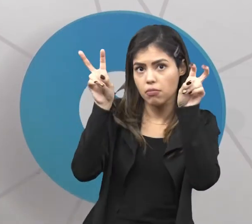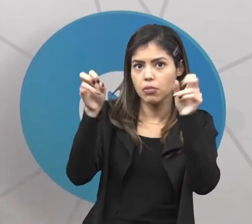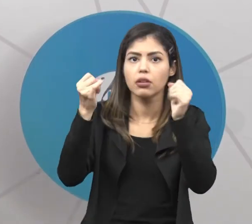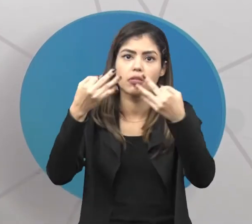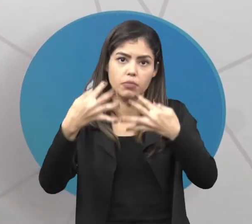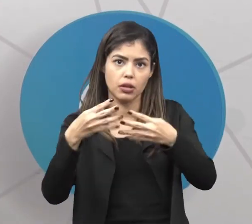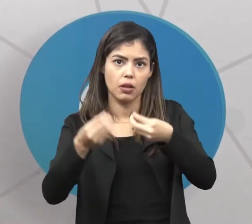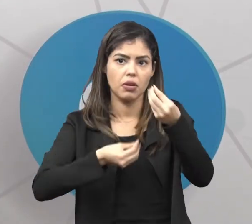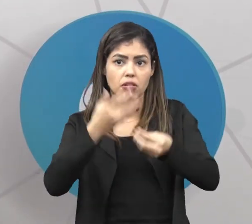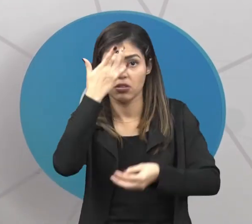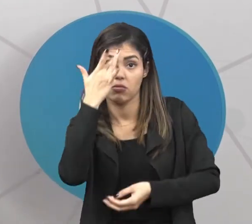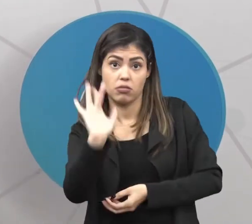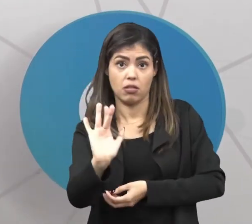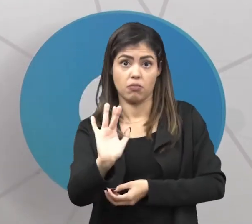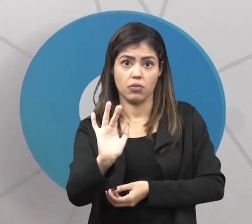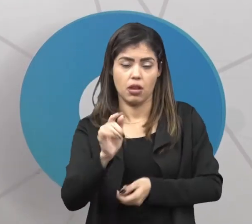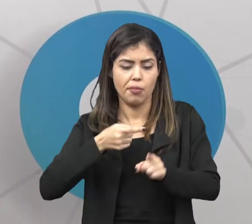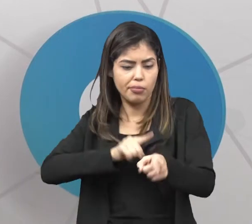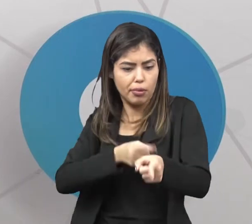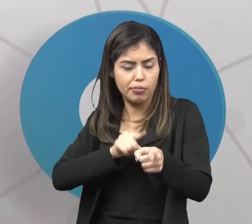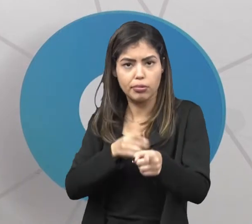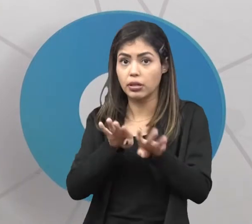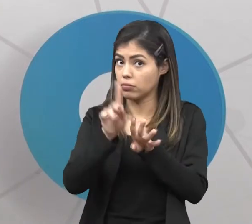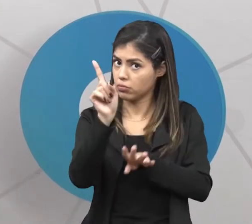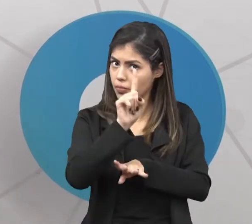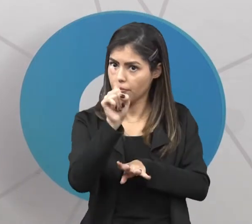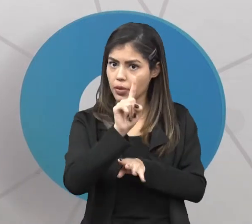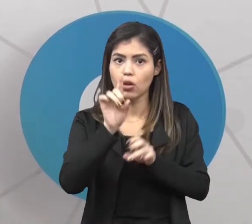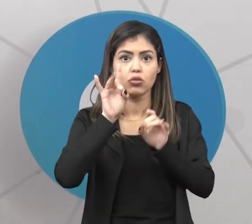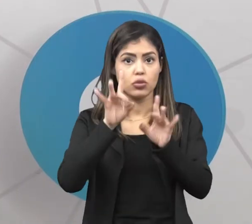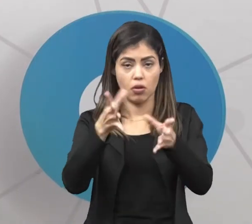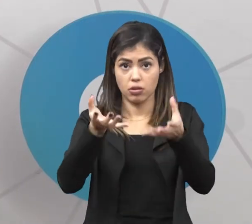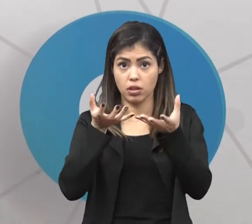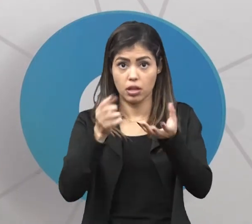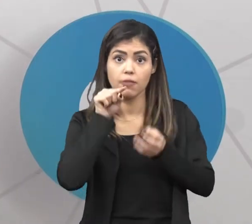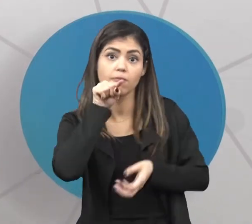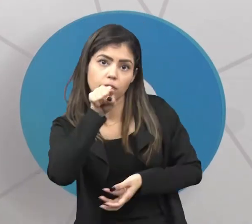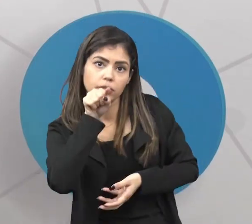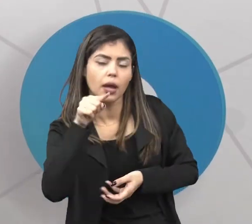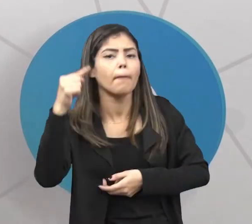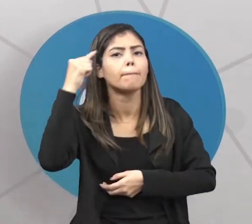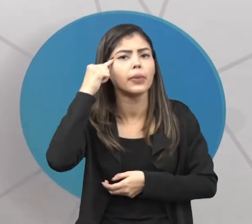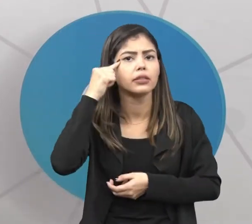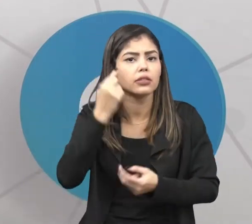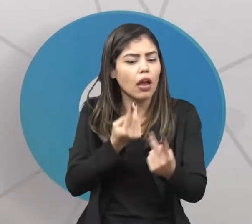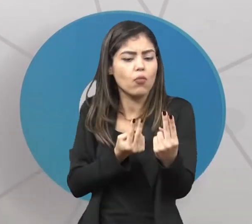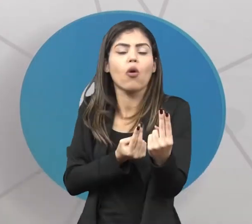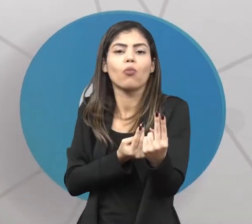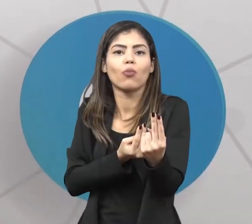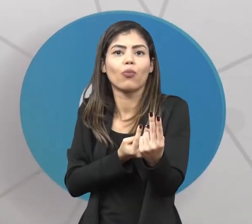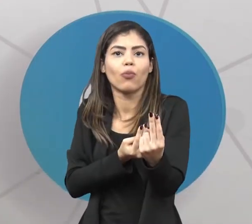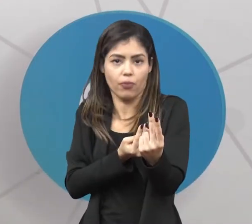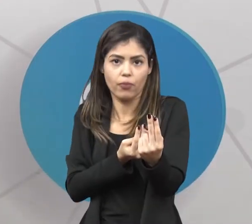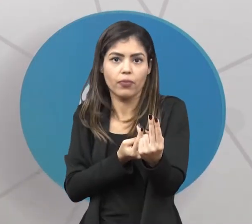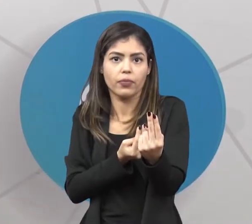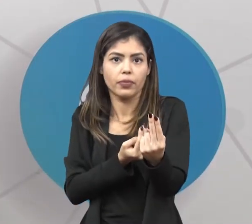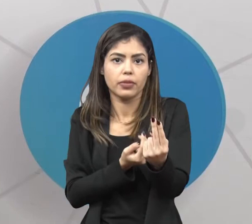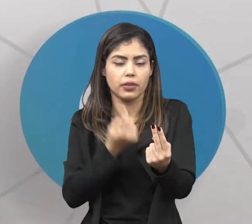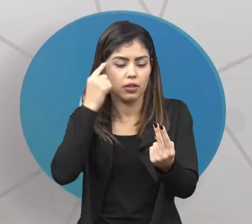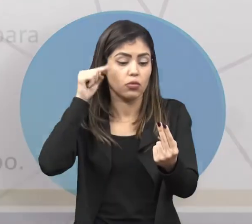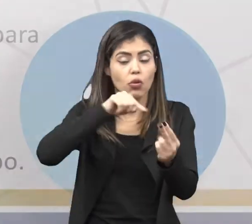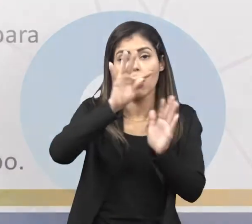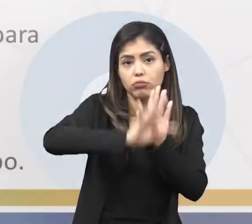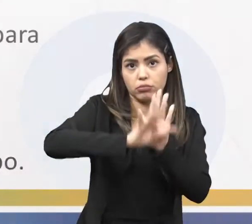essa ideia de persuadir você, tá? Ele apenas quer que você pense ou chegue à mesma conclusão que ele